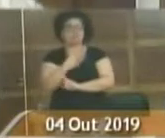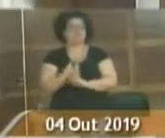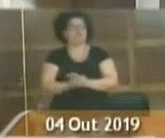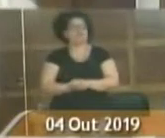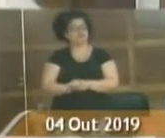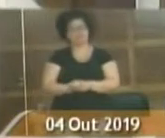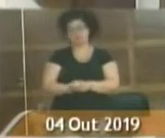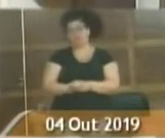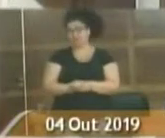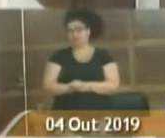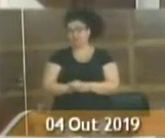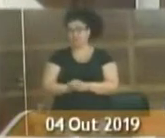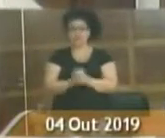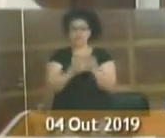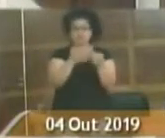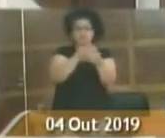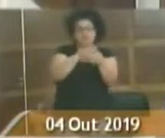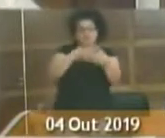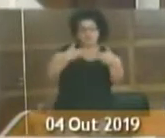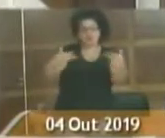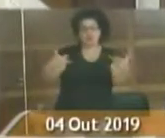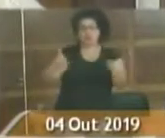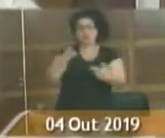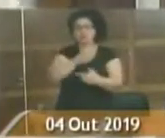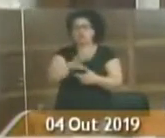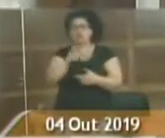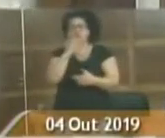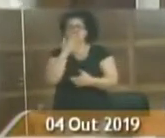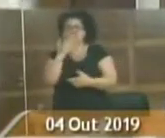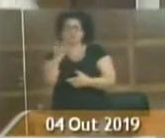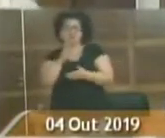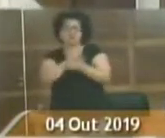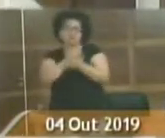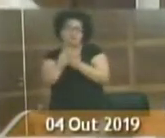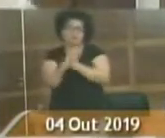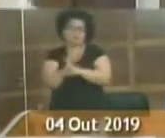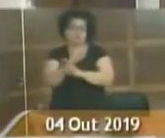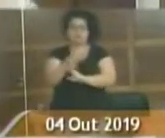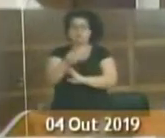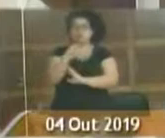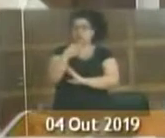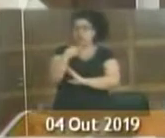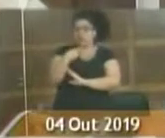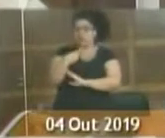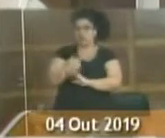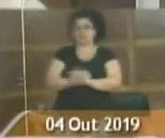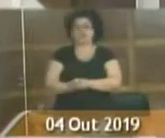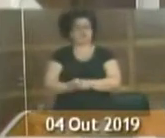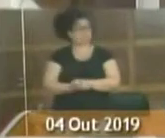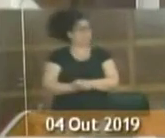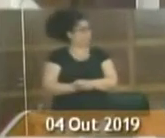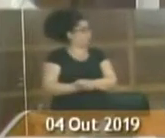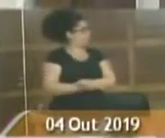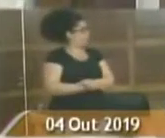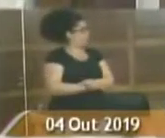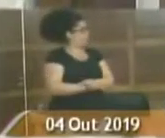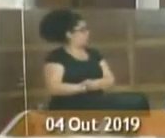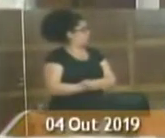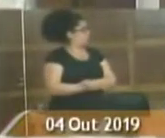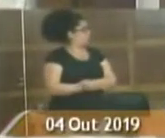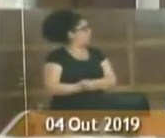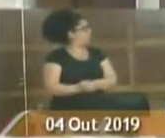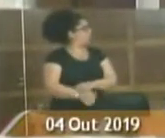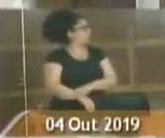vai ter que até usar um pouquinho de corticoide para abrir aquele pulmão, eu vou usar o iodeto, eu vou usar vários